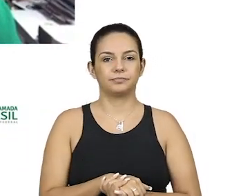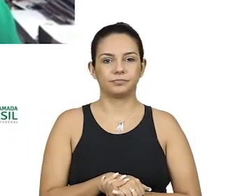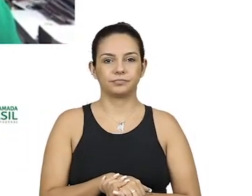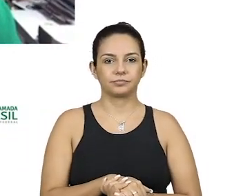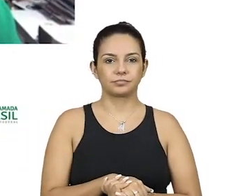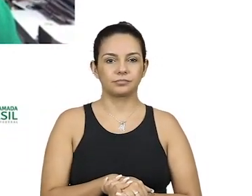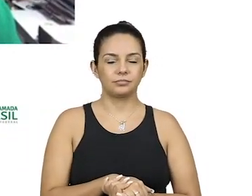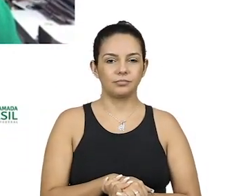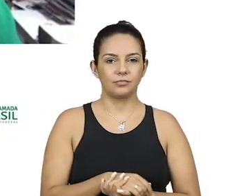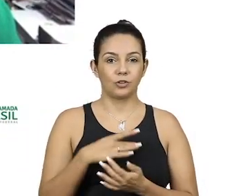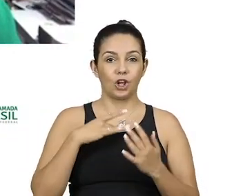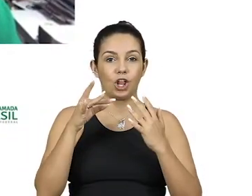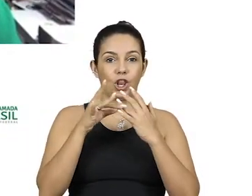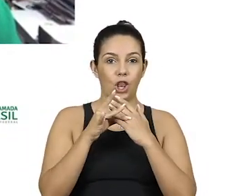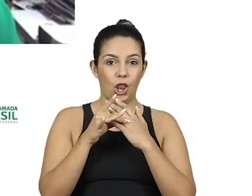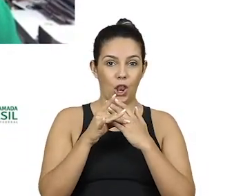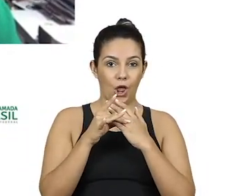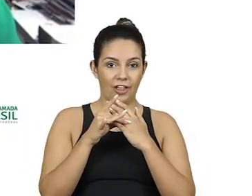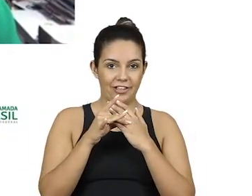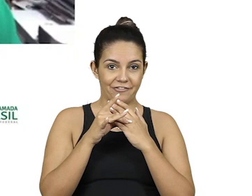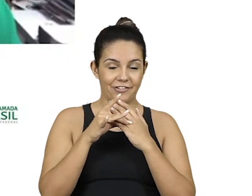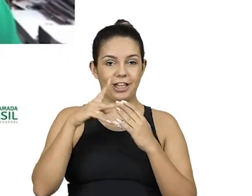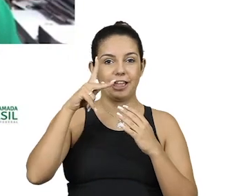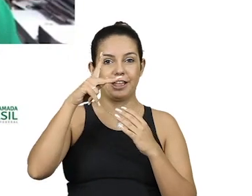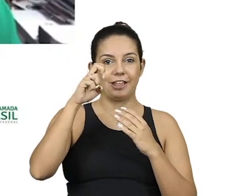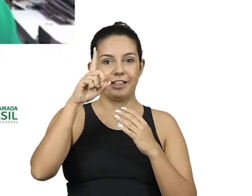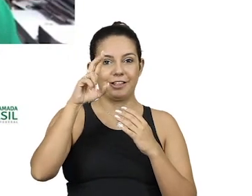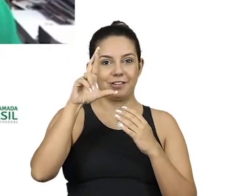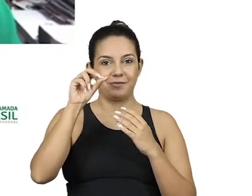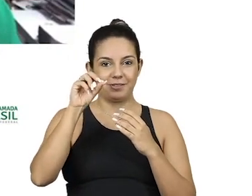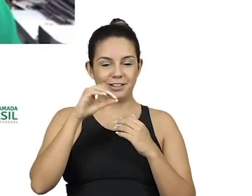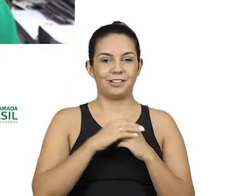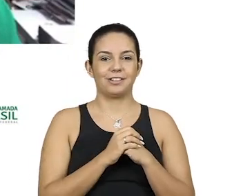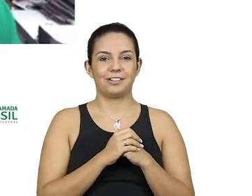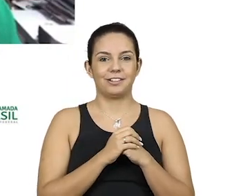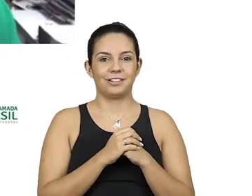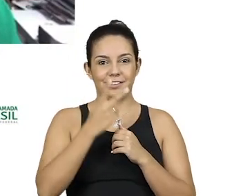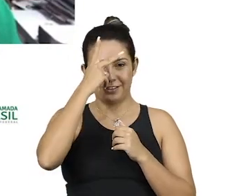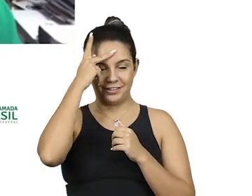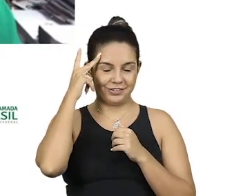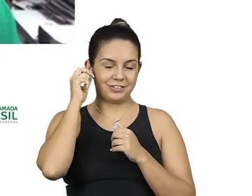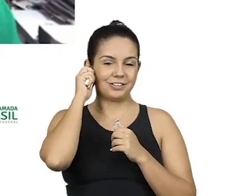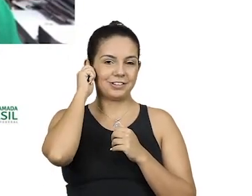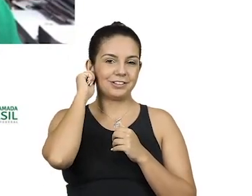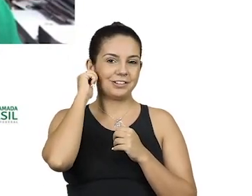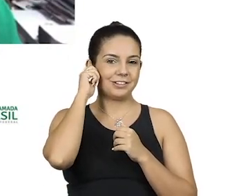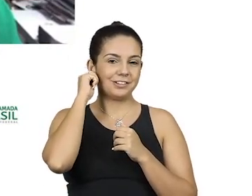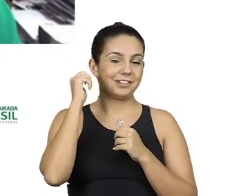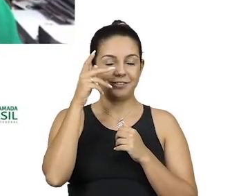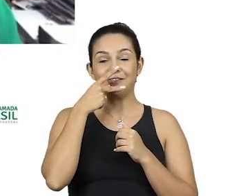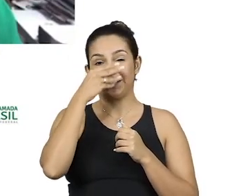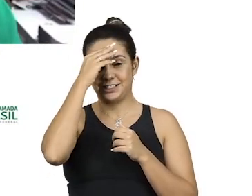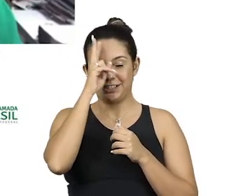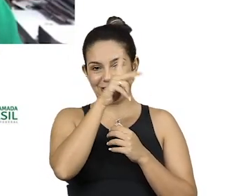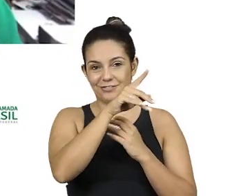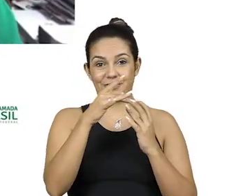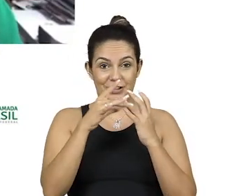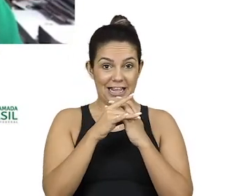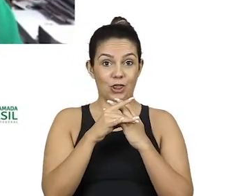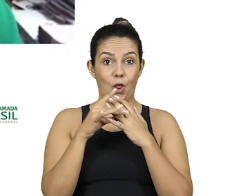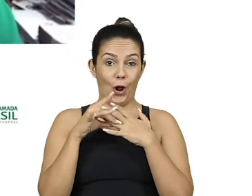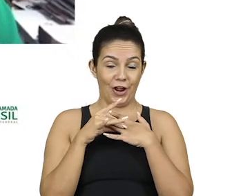Eu era noiva de Pedro Correia de Araújo, Exatamente. que foi uma personalidade. Esqueci dessa história. Do